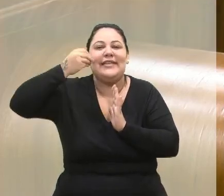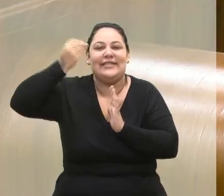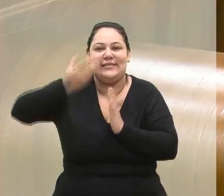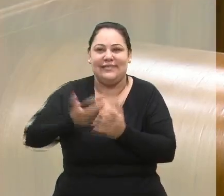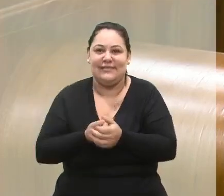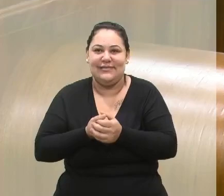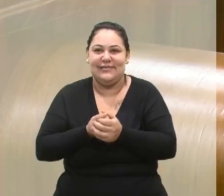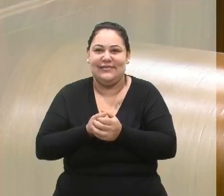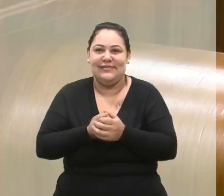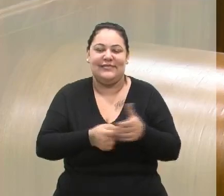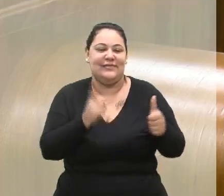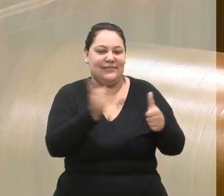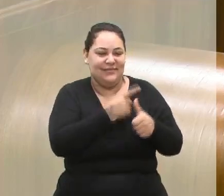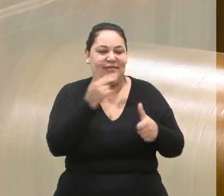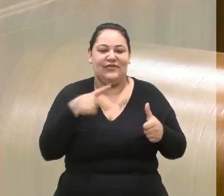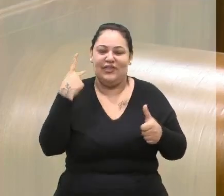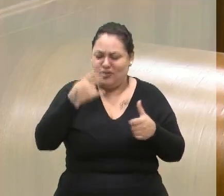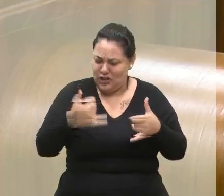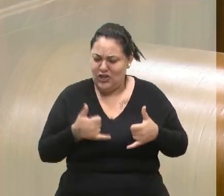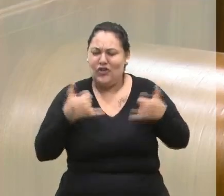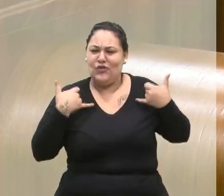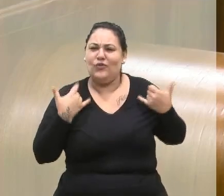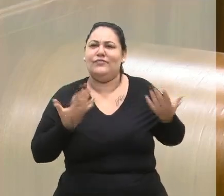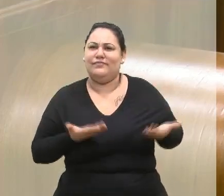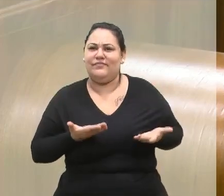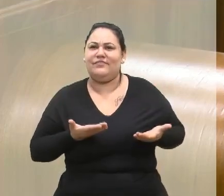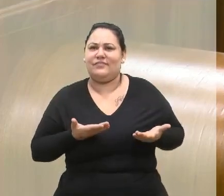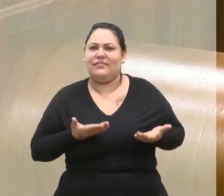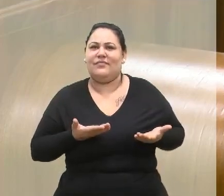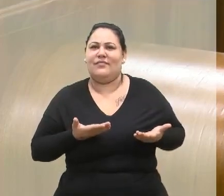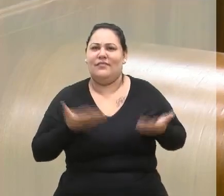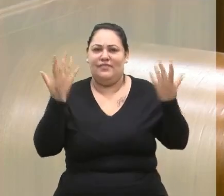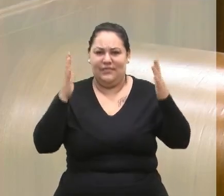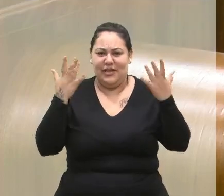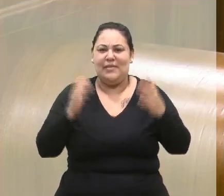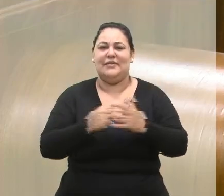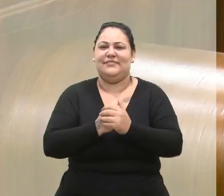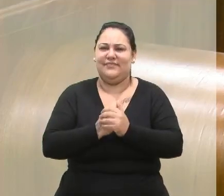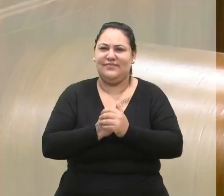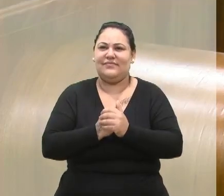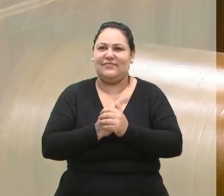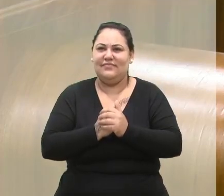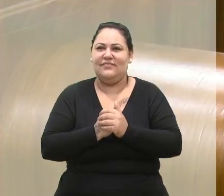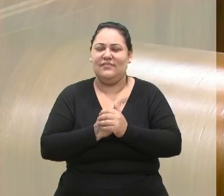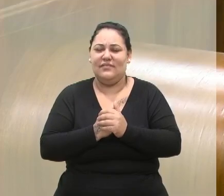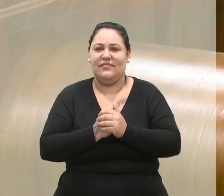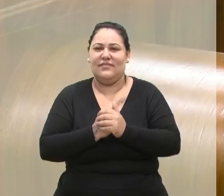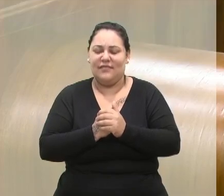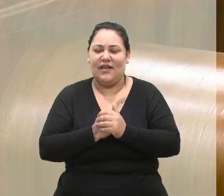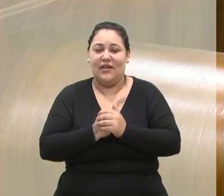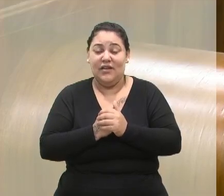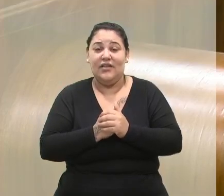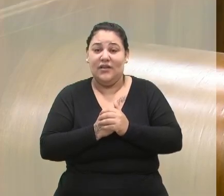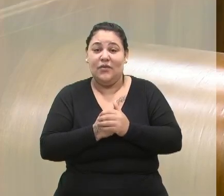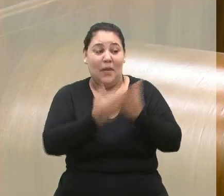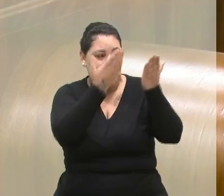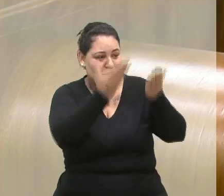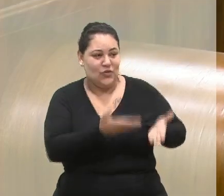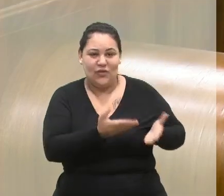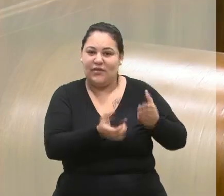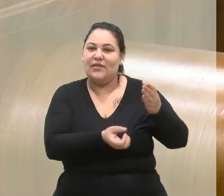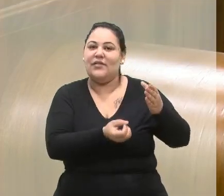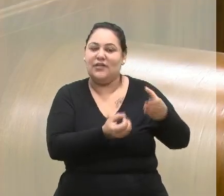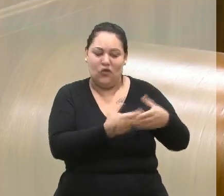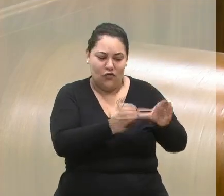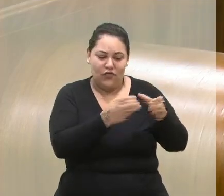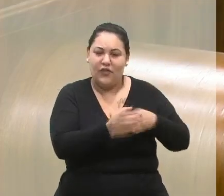uma secretaria, que orgulho para o PSB. Parabéns, um ser humano que veio da periferia, que é humilde e que